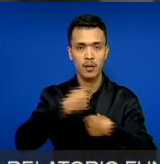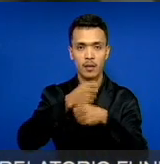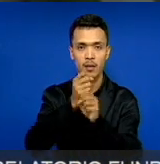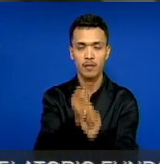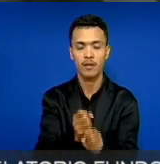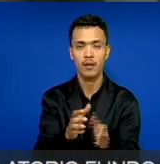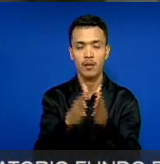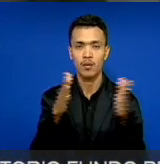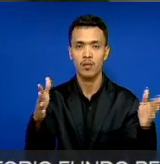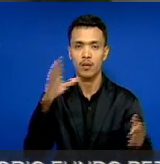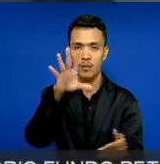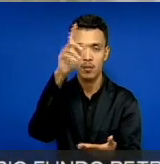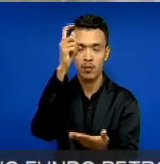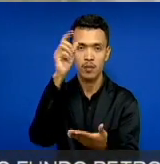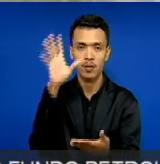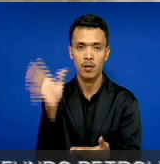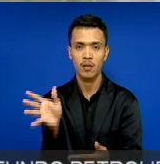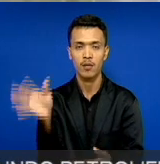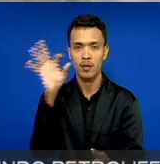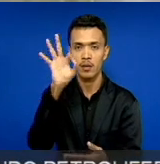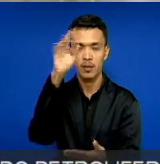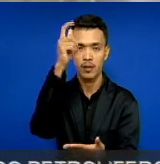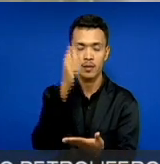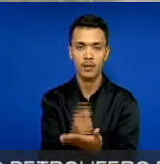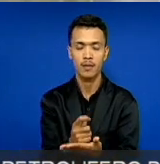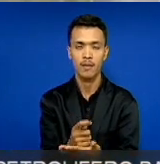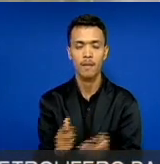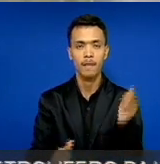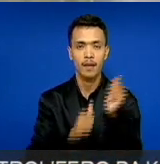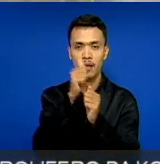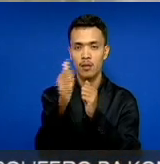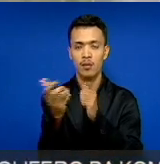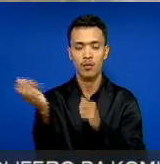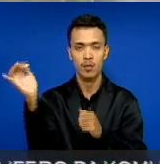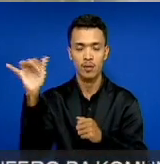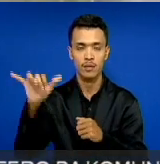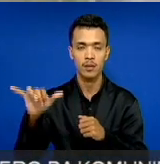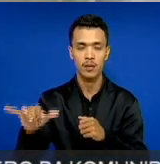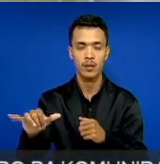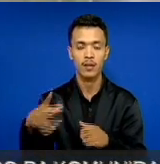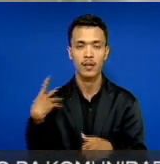Rihun Limanulo, Recíncia. Te informa da Sira Katak. Ita iha